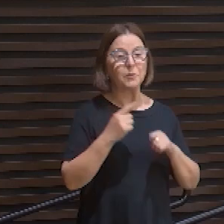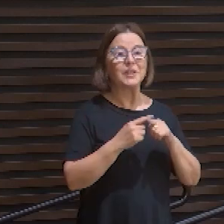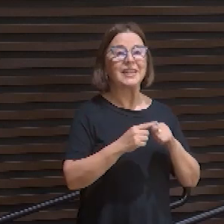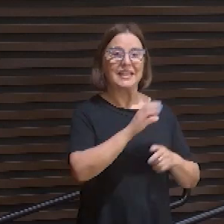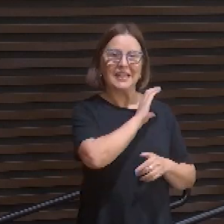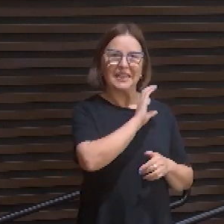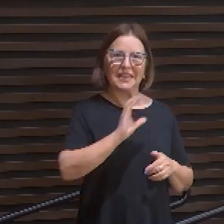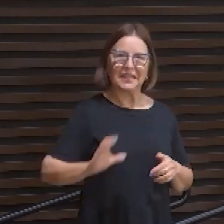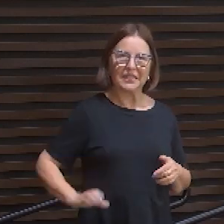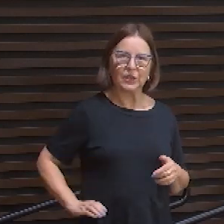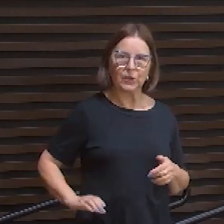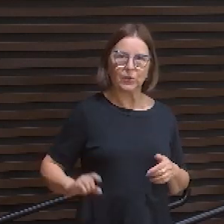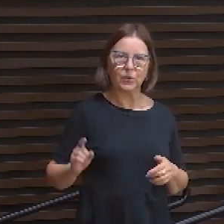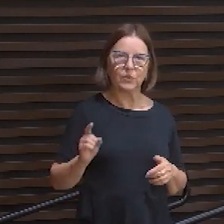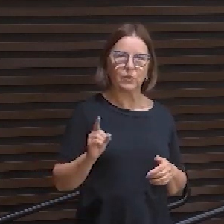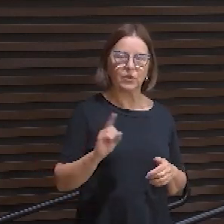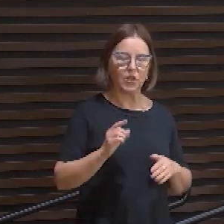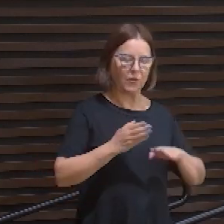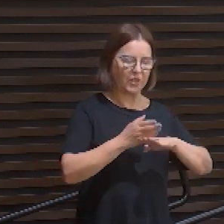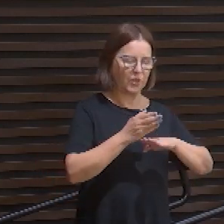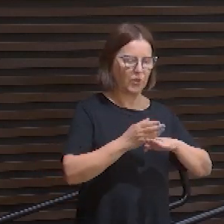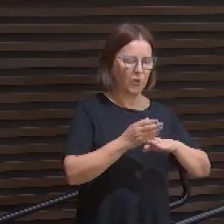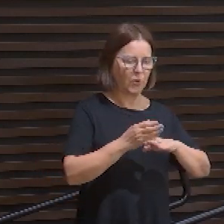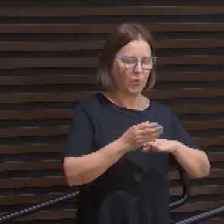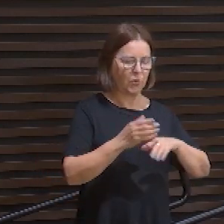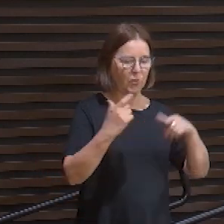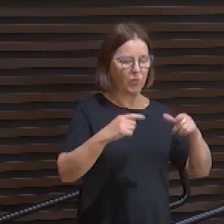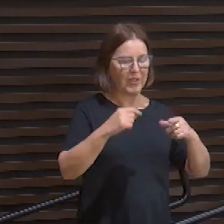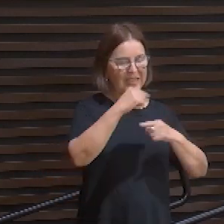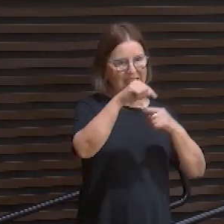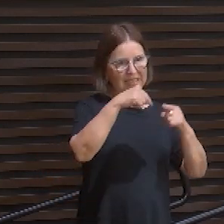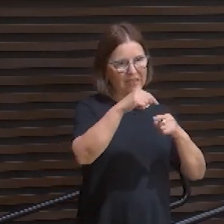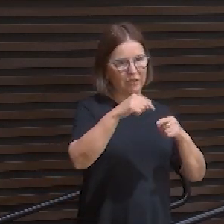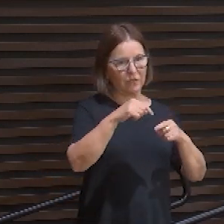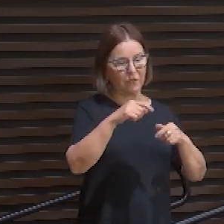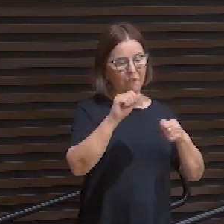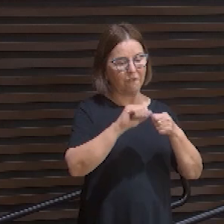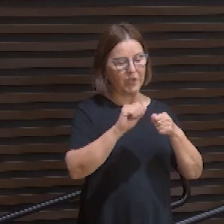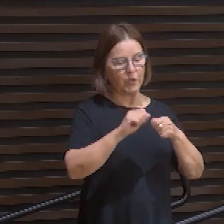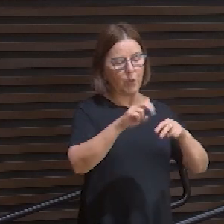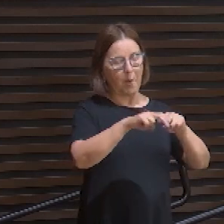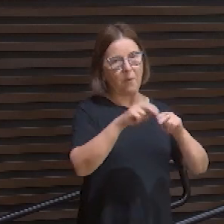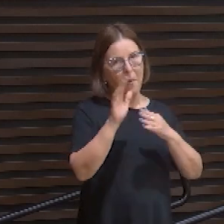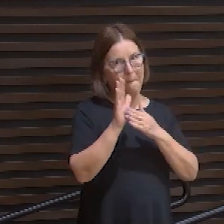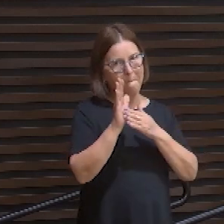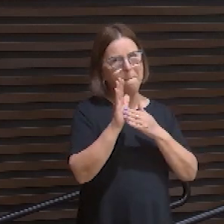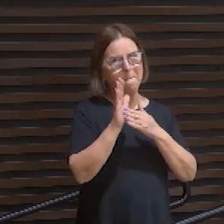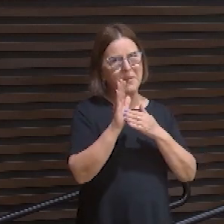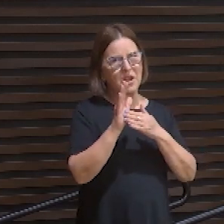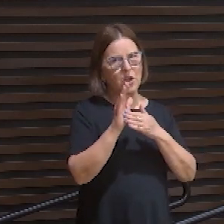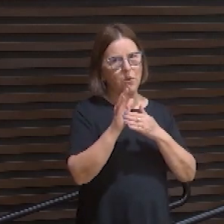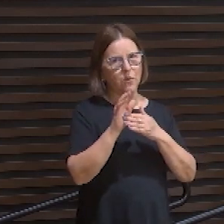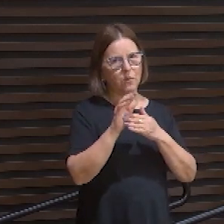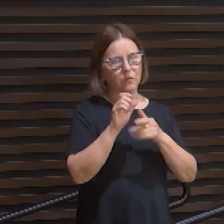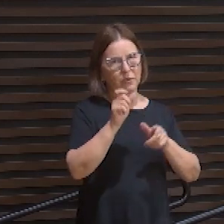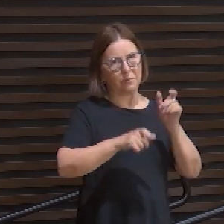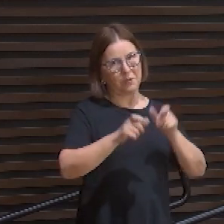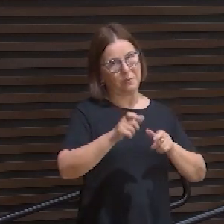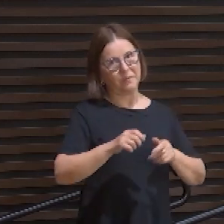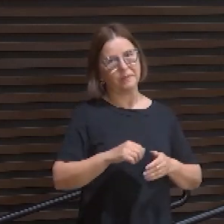Cristo não entrou em santuário feito por mãos, figura do